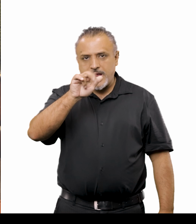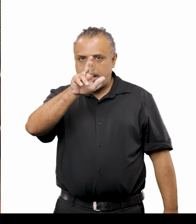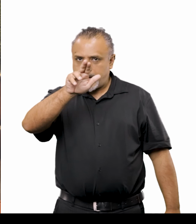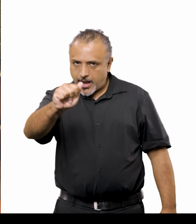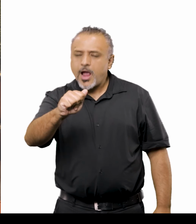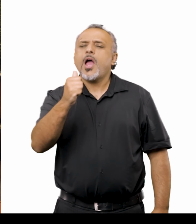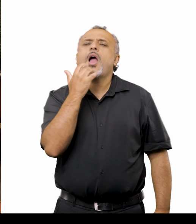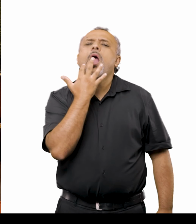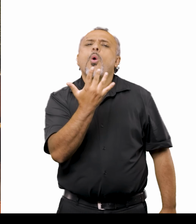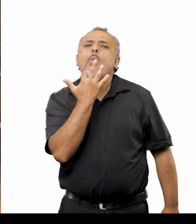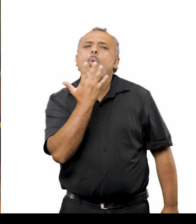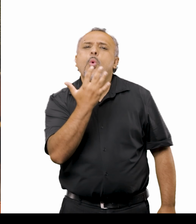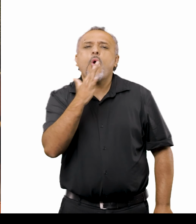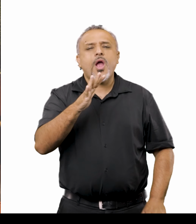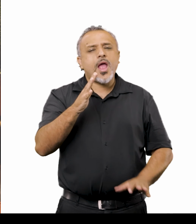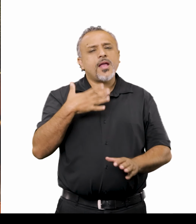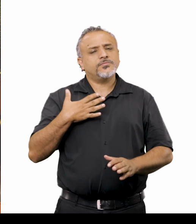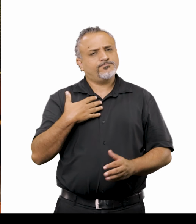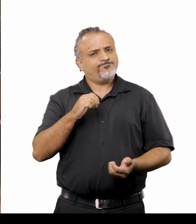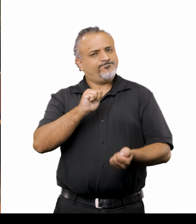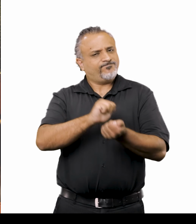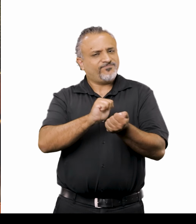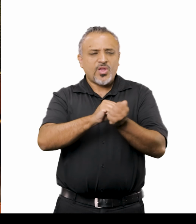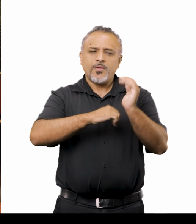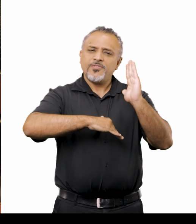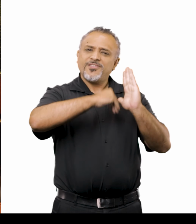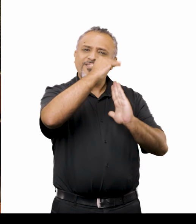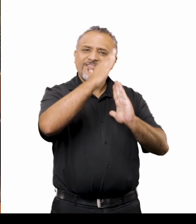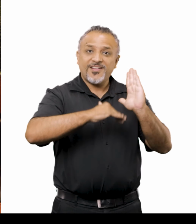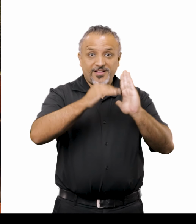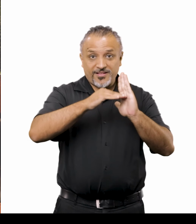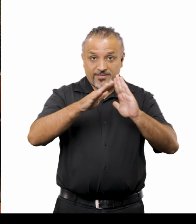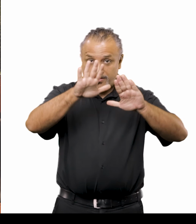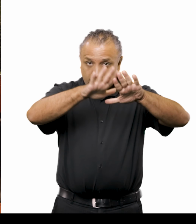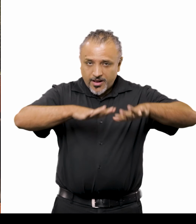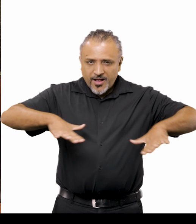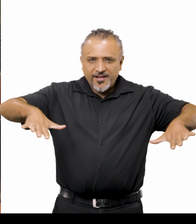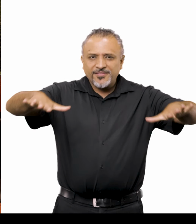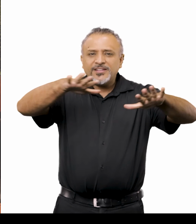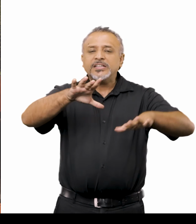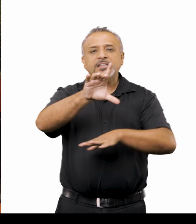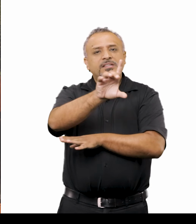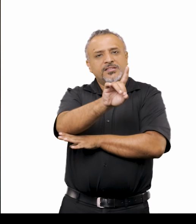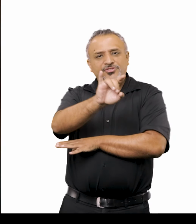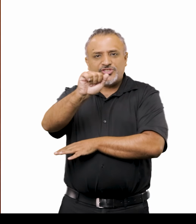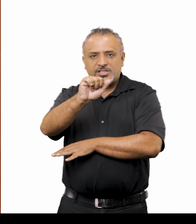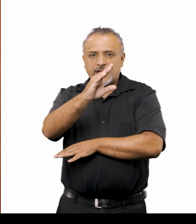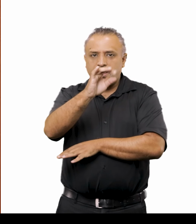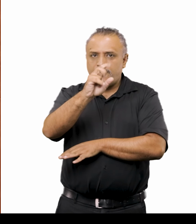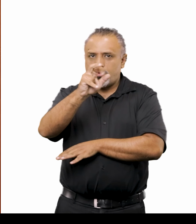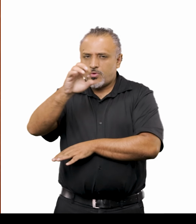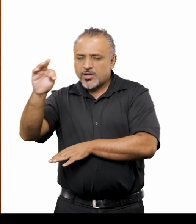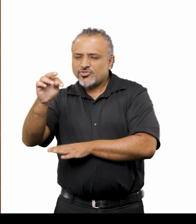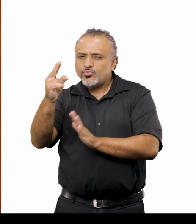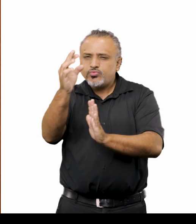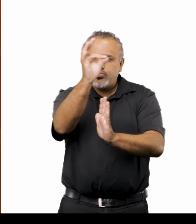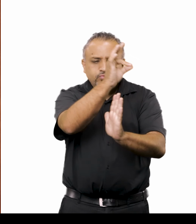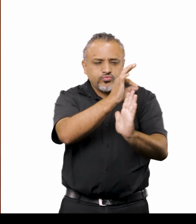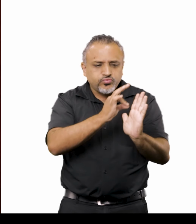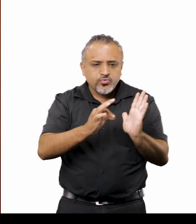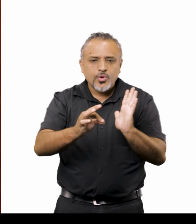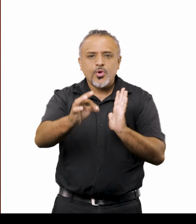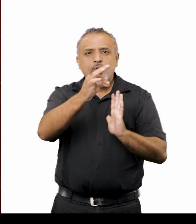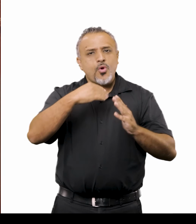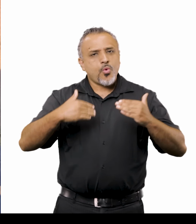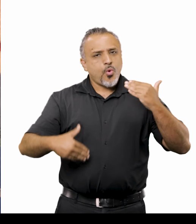Léger. O uso da cor é uma das qualidades notáveis dessa pintura da coleção do MASP. De Cavalcanti cria